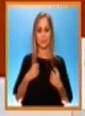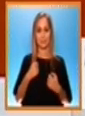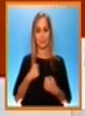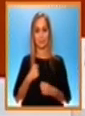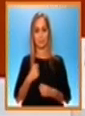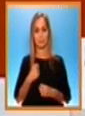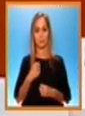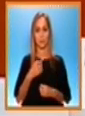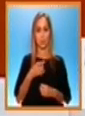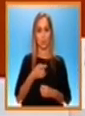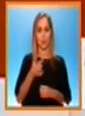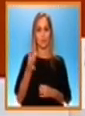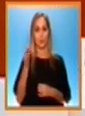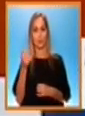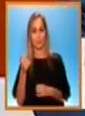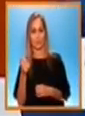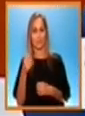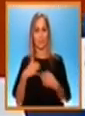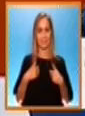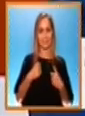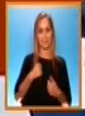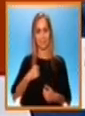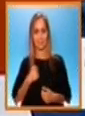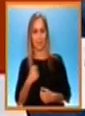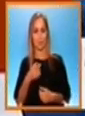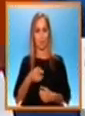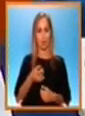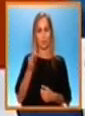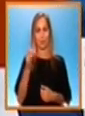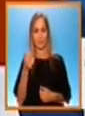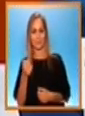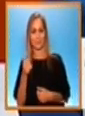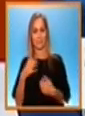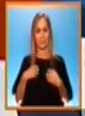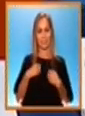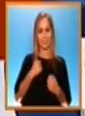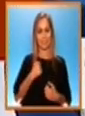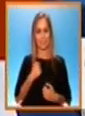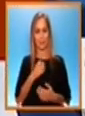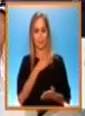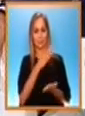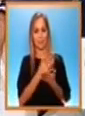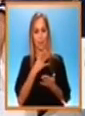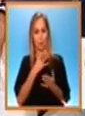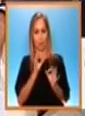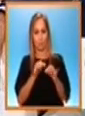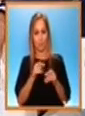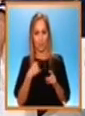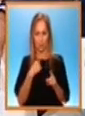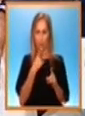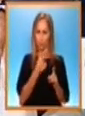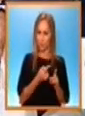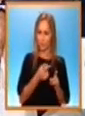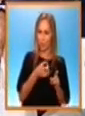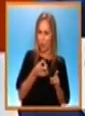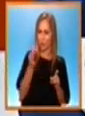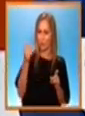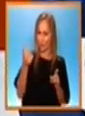9h45, sextas e sábados. 9h45, sextas e sábados. Até final de agosto. Eu disse 9h45, sextas e sábados,